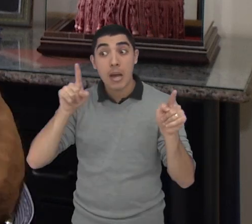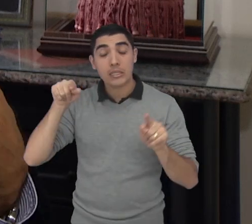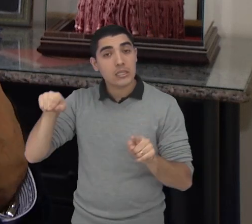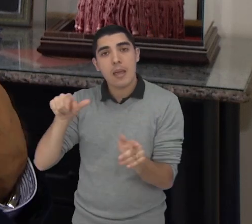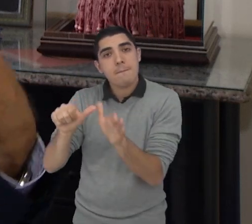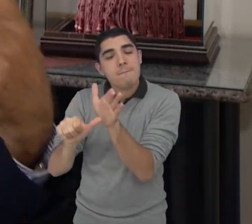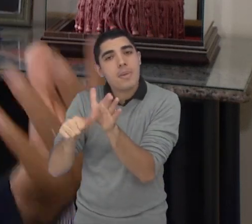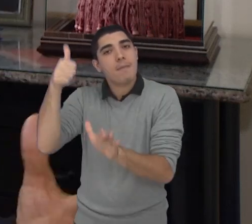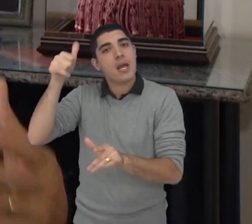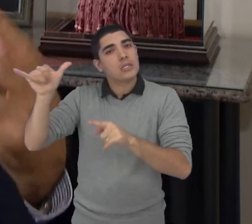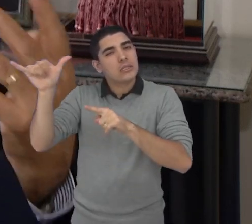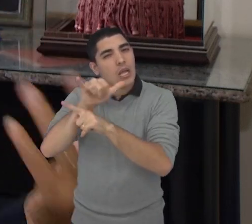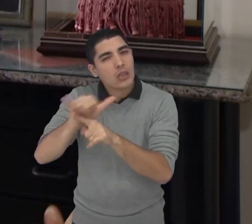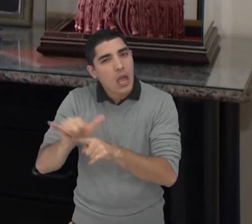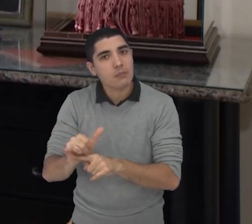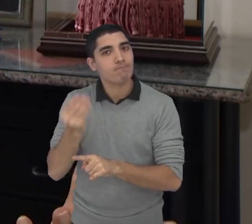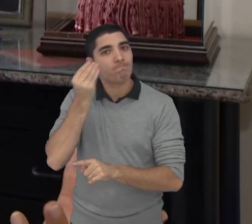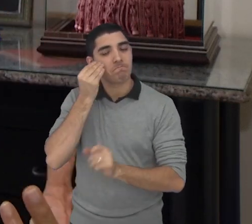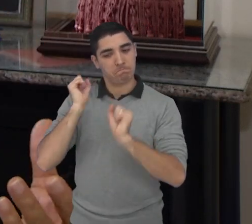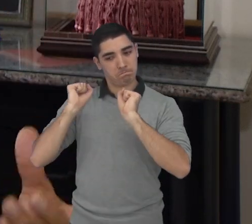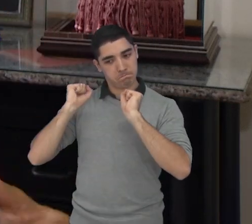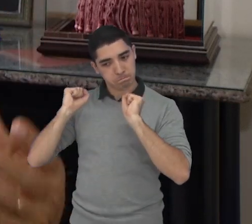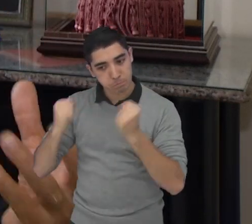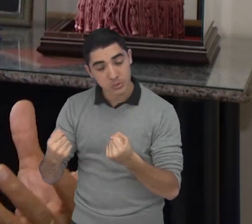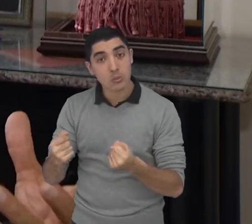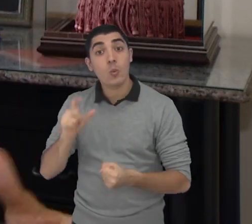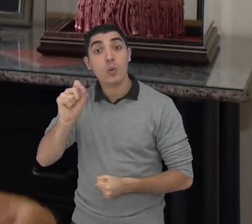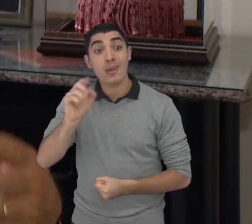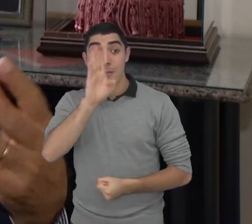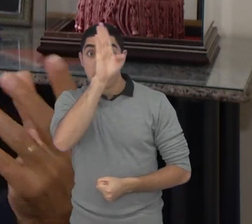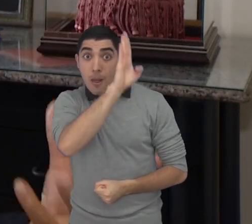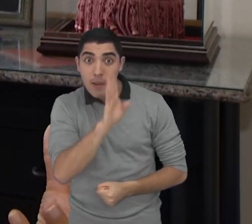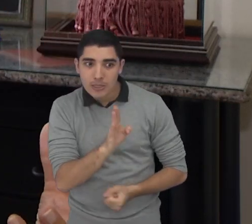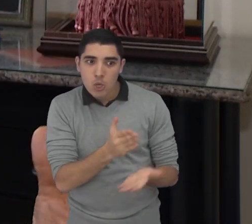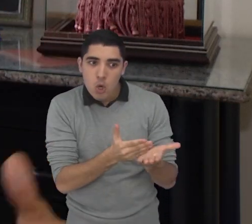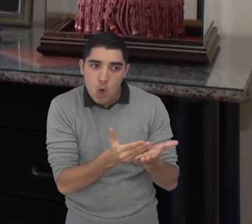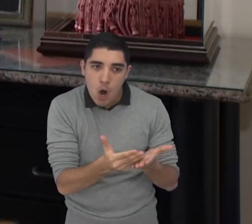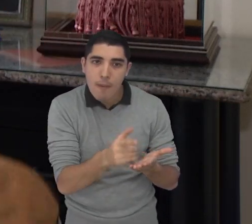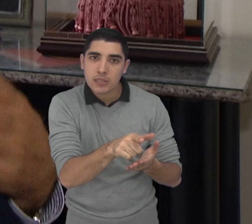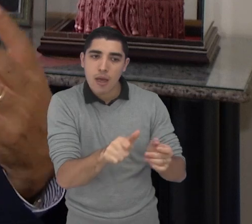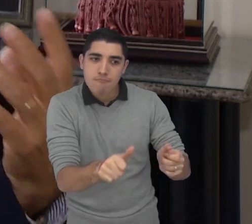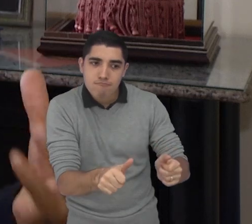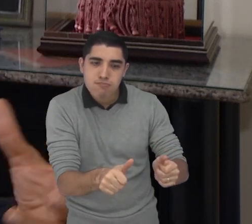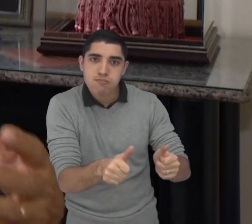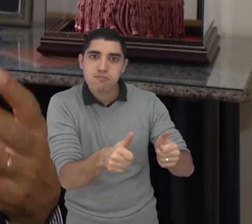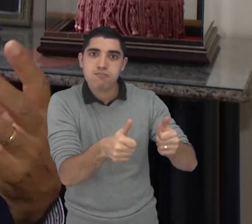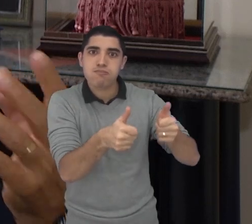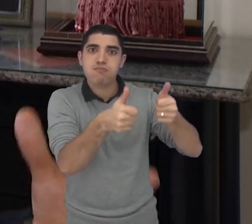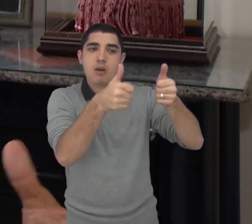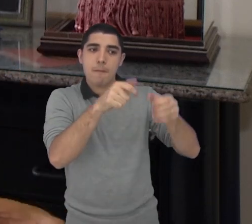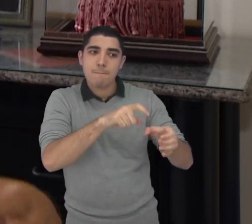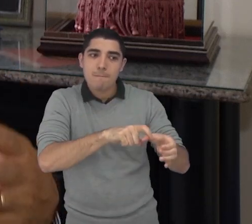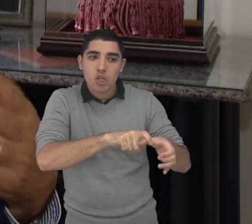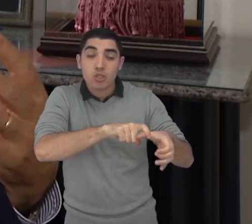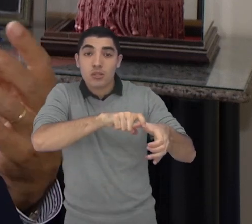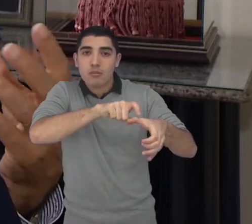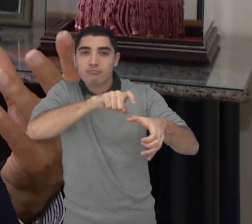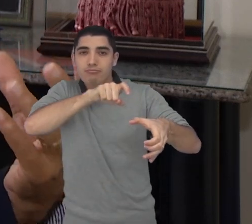mas foi um grande passo para que o Brasil respirasse aqueles